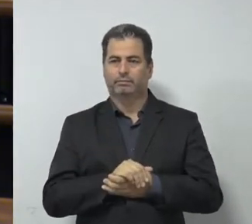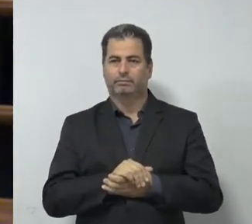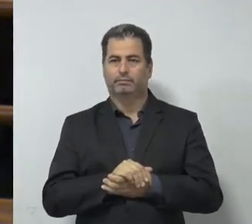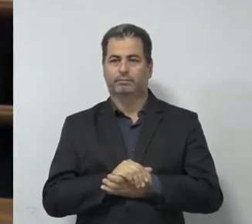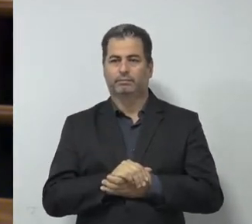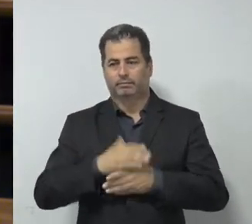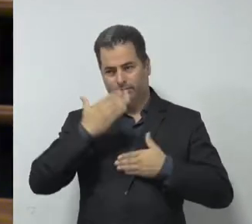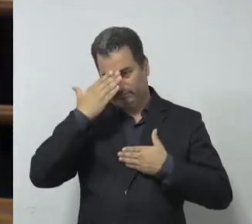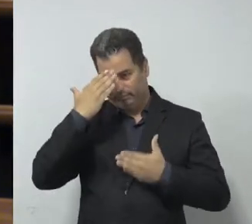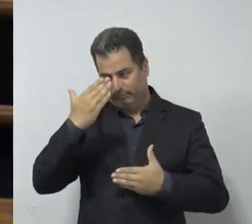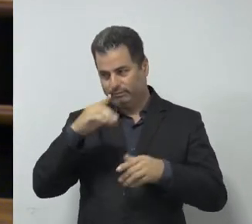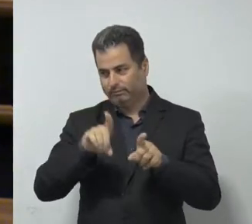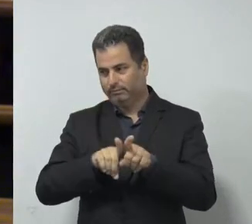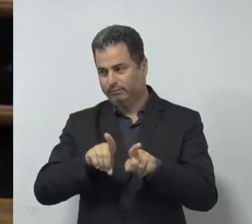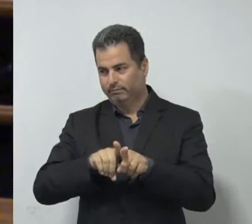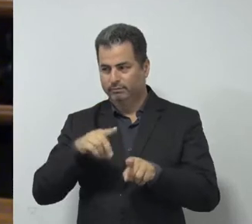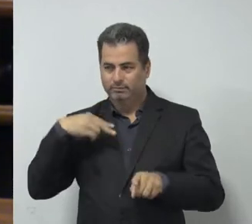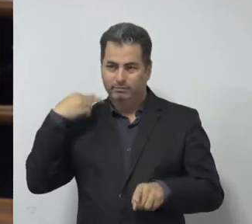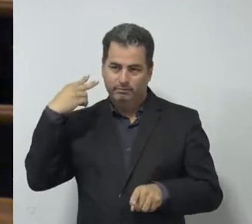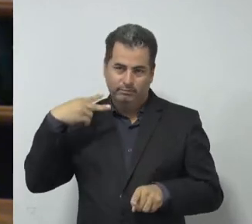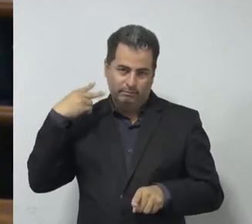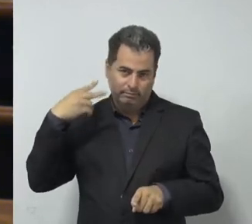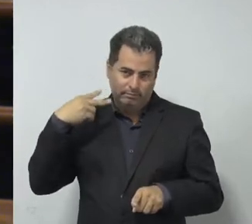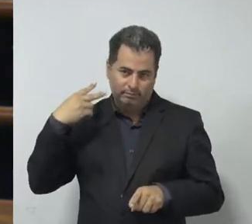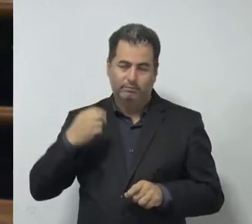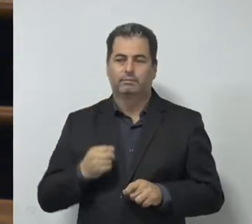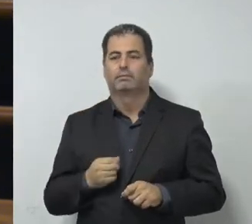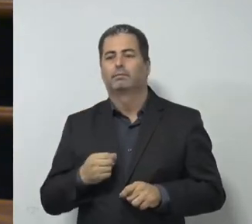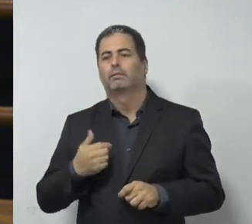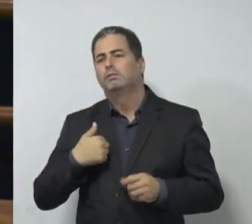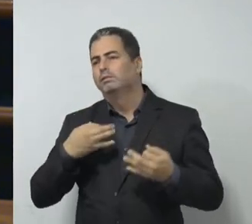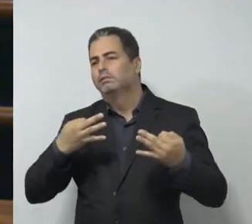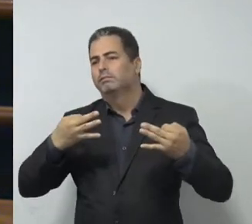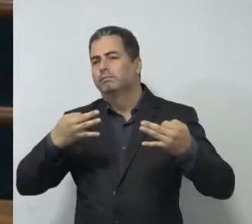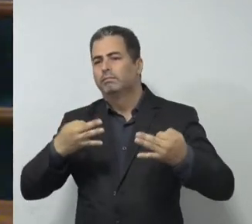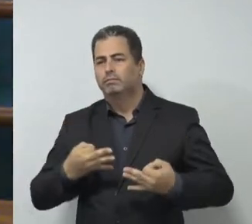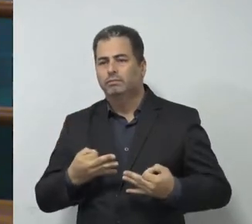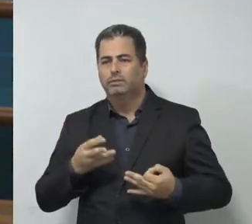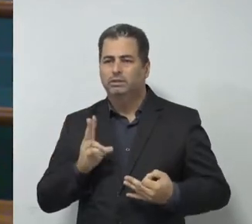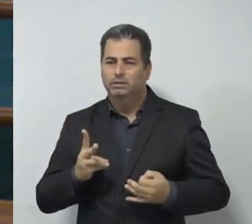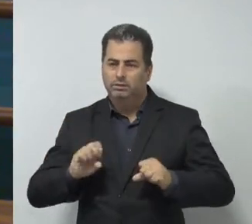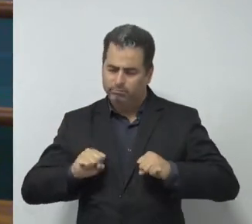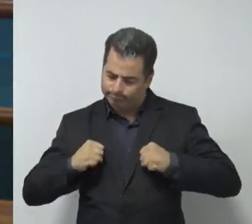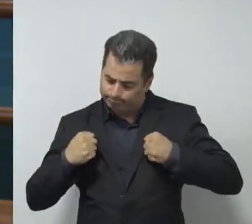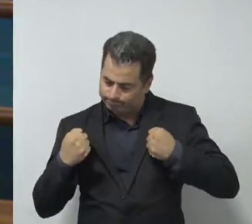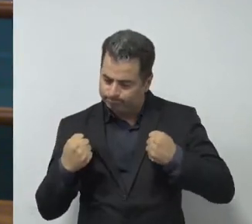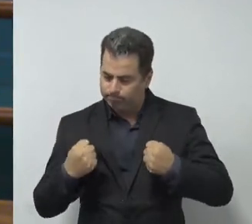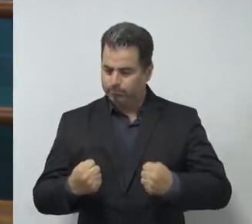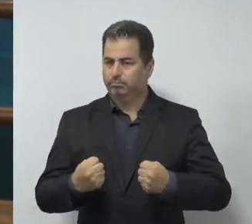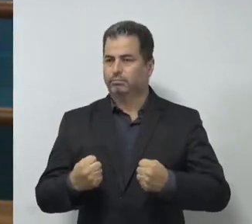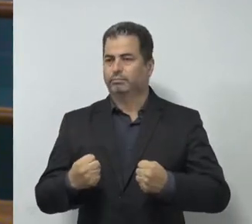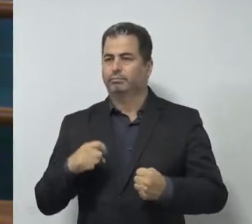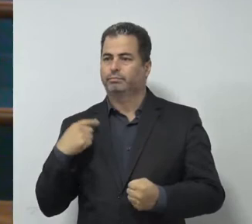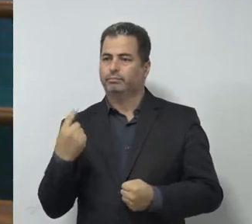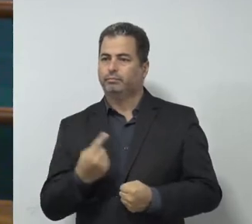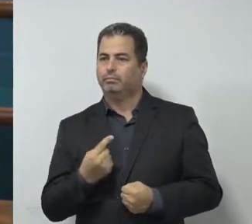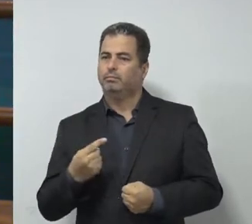Agradeço também às vereadoras, né, que eu tenho certeza que se empenharam ao máximo para que